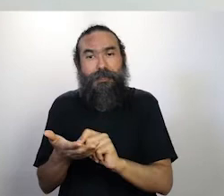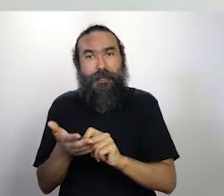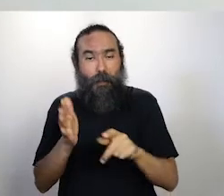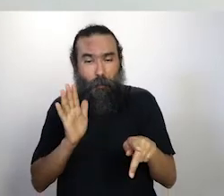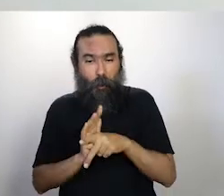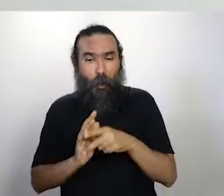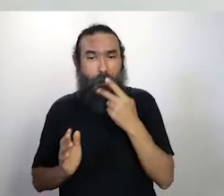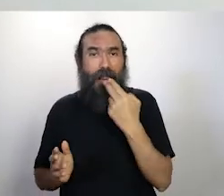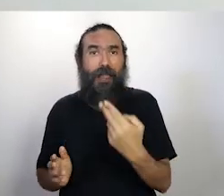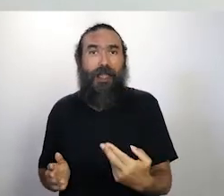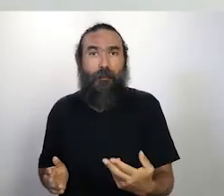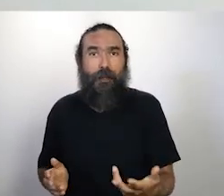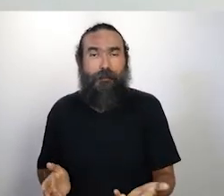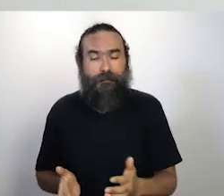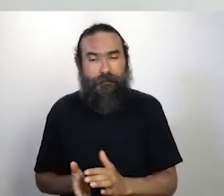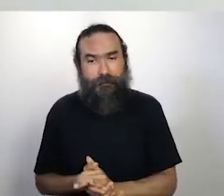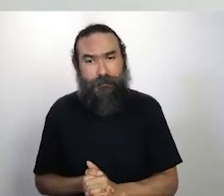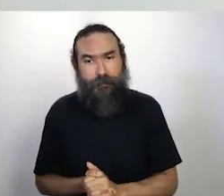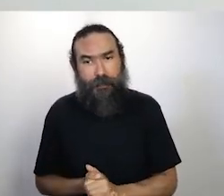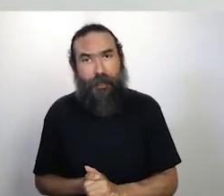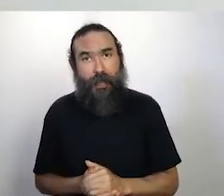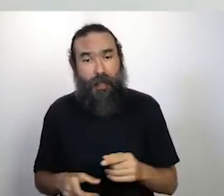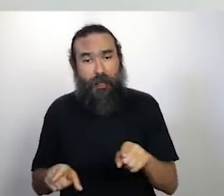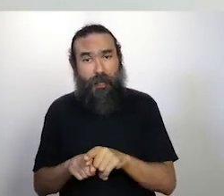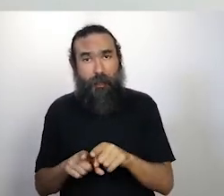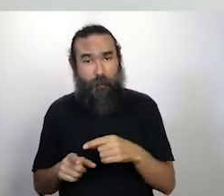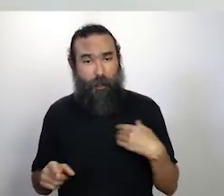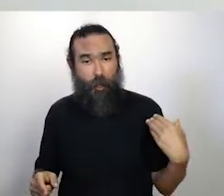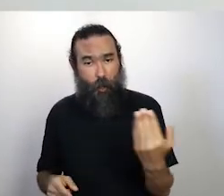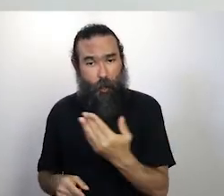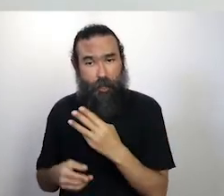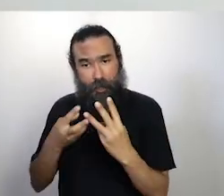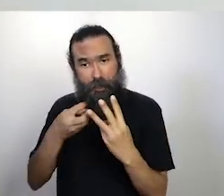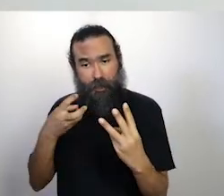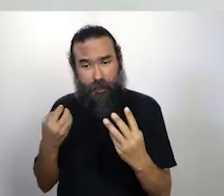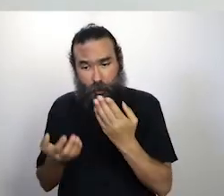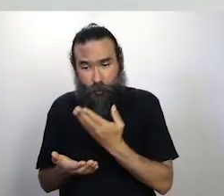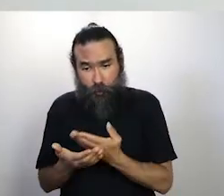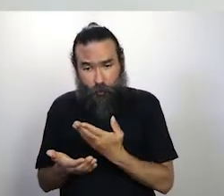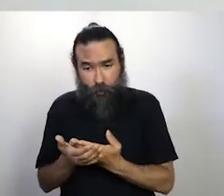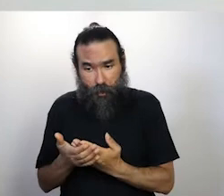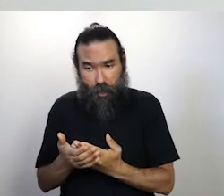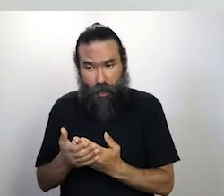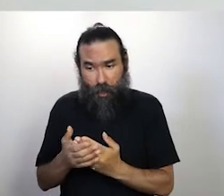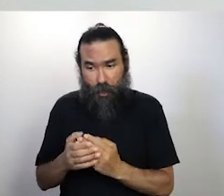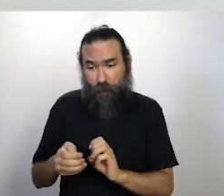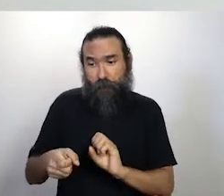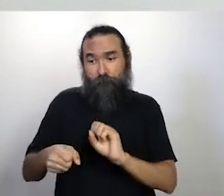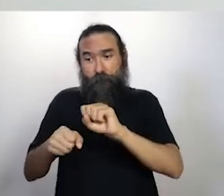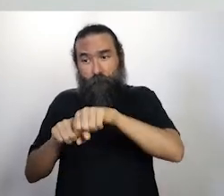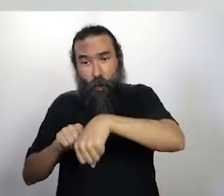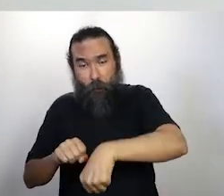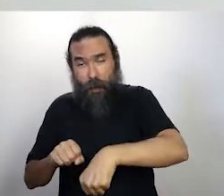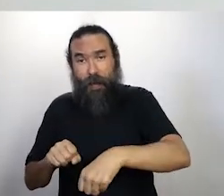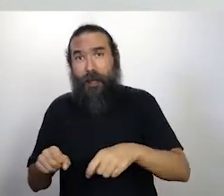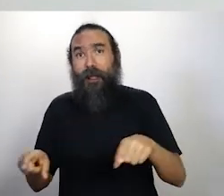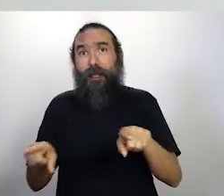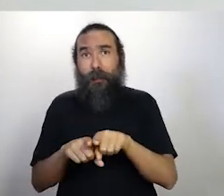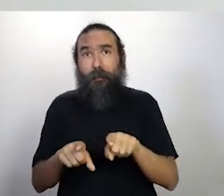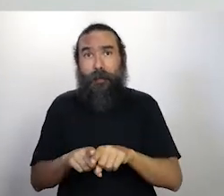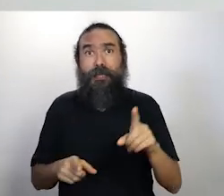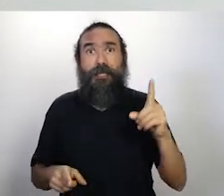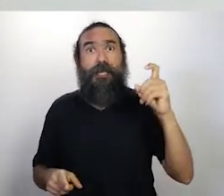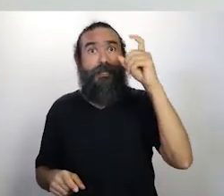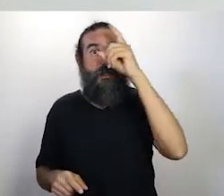formação nossa, né? Eu acredito que o peso da minha formação na instituição AGE, ou juntamente com os meus avós, tem muito